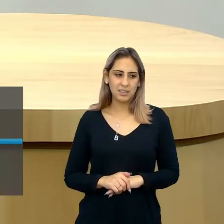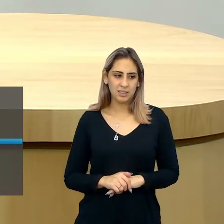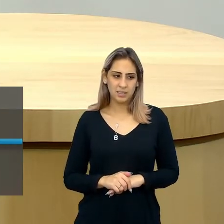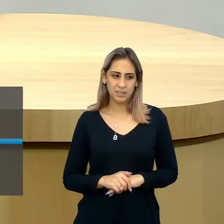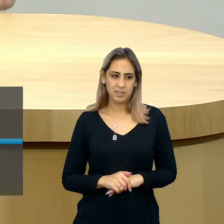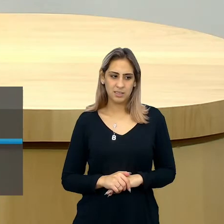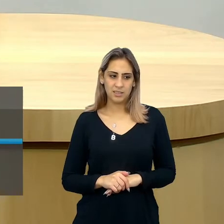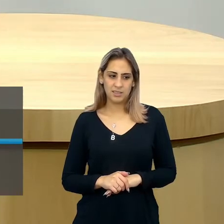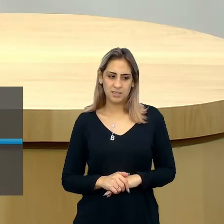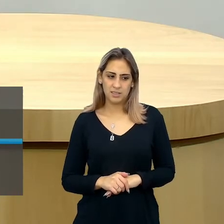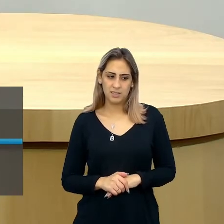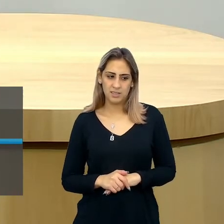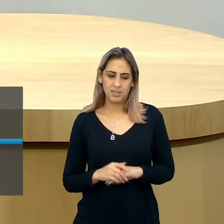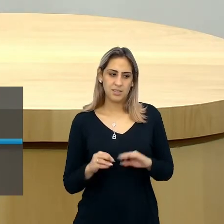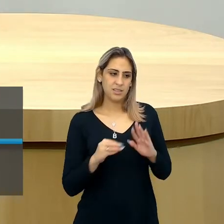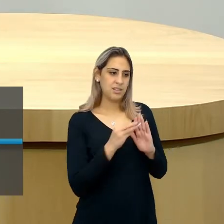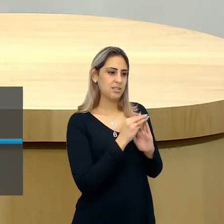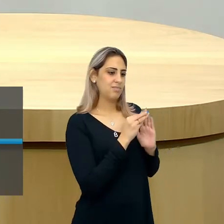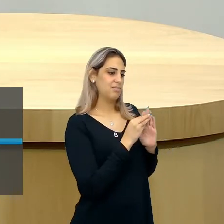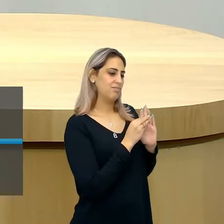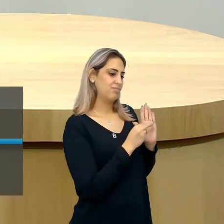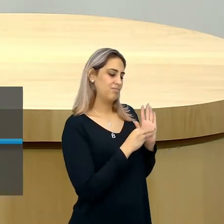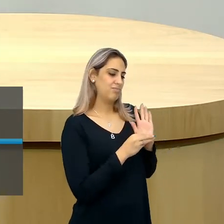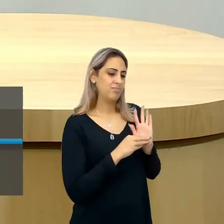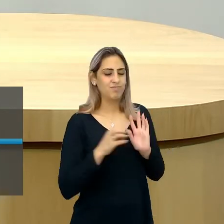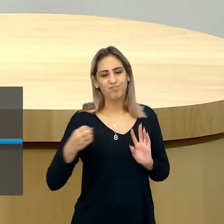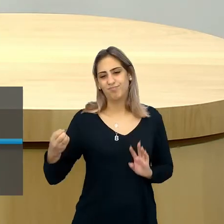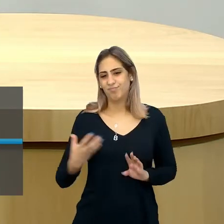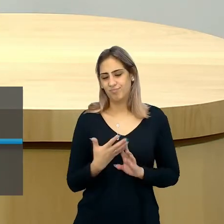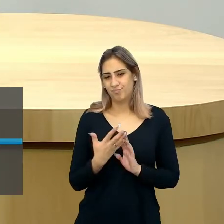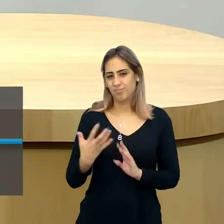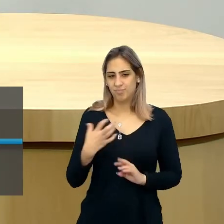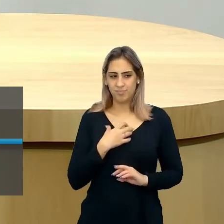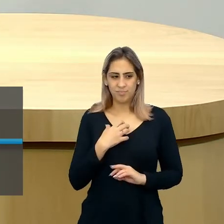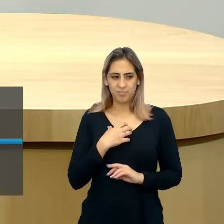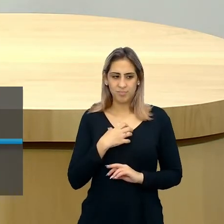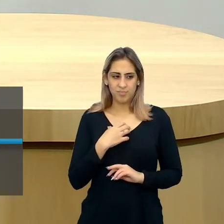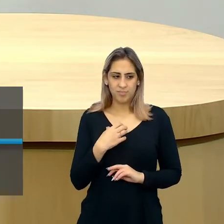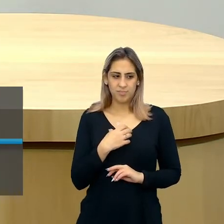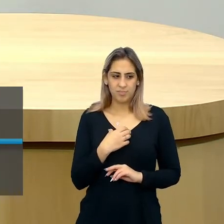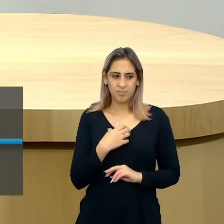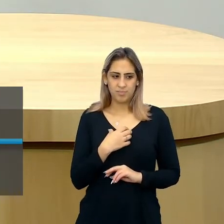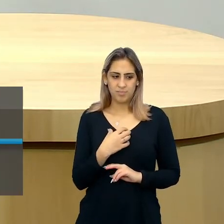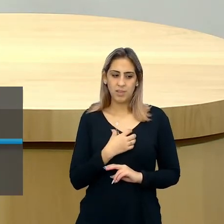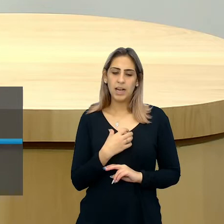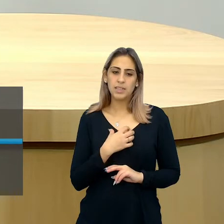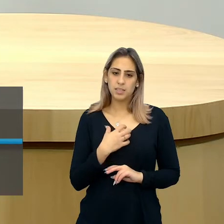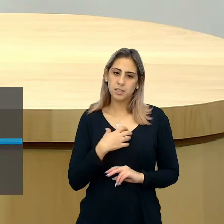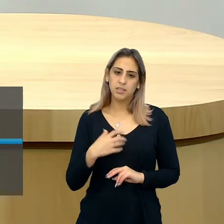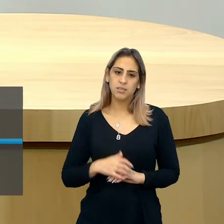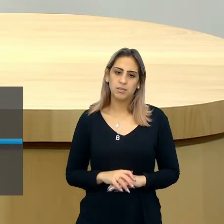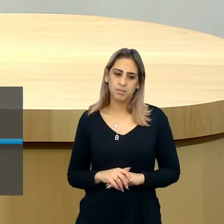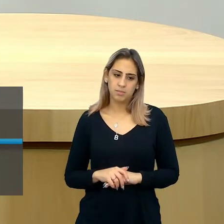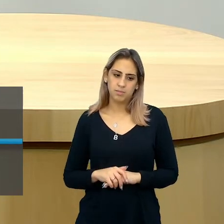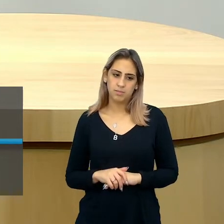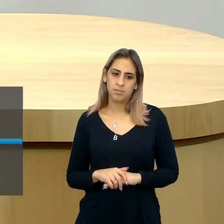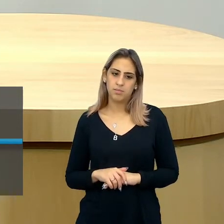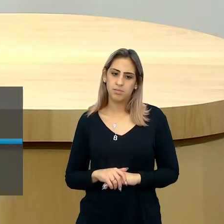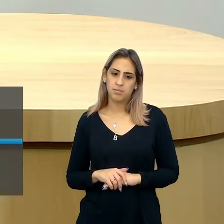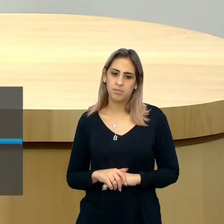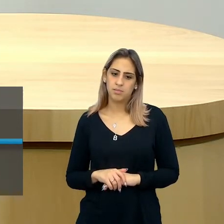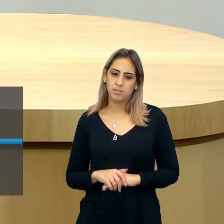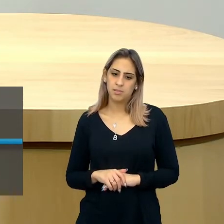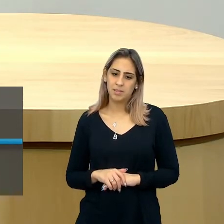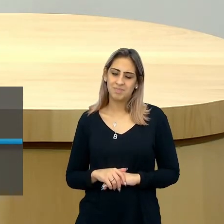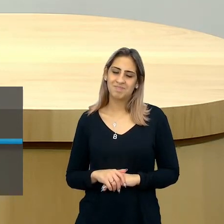dia foram alçadas a um novo status. É o status de